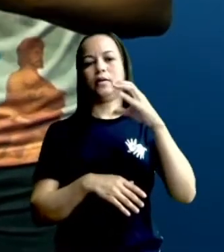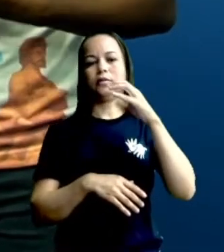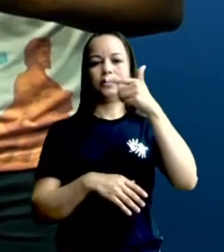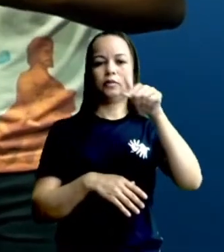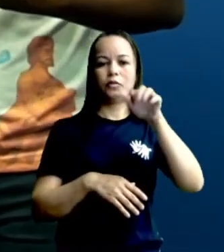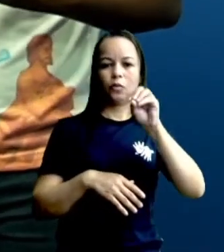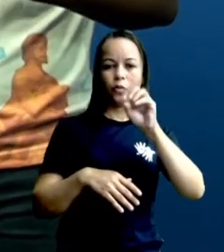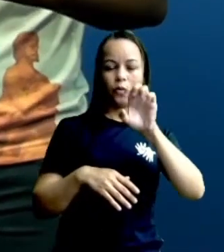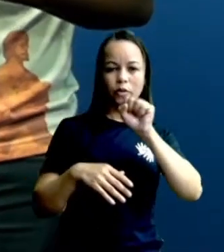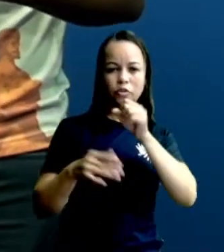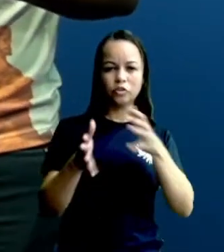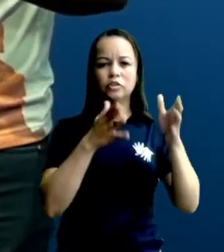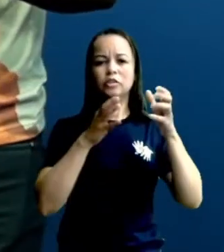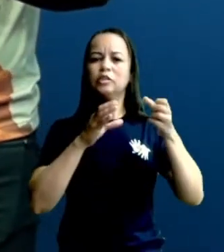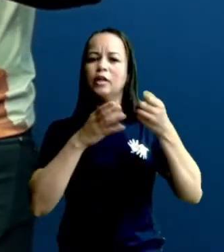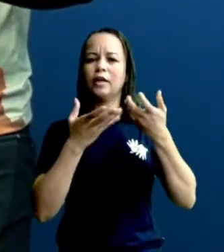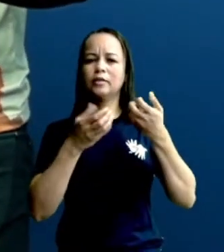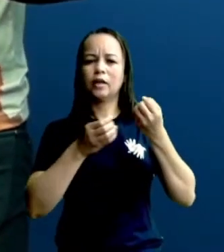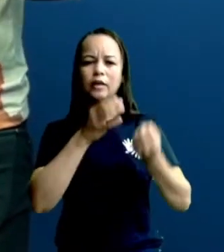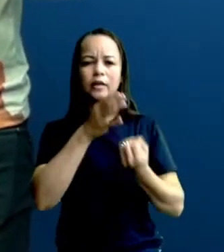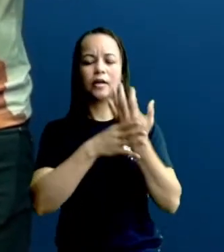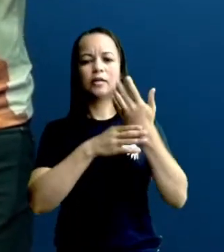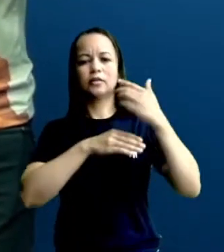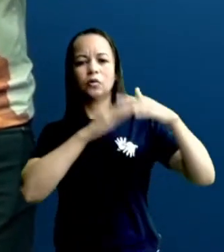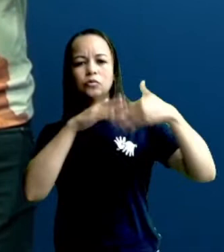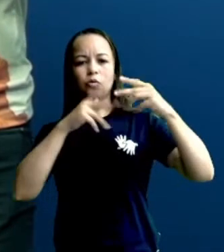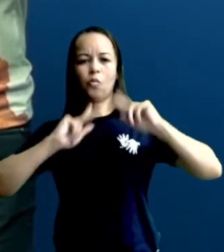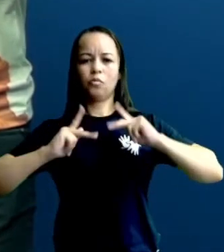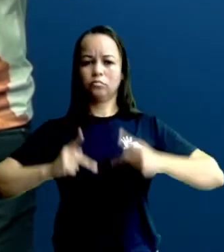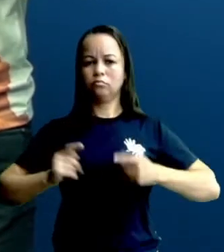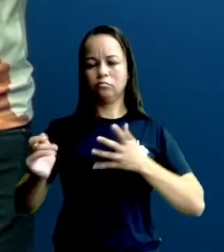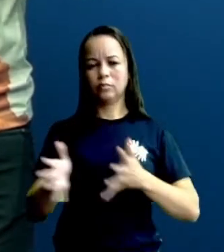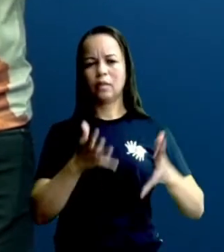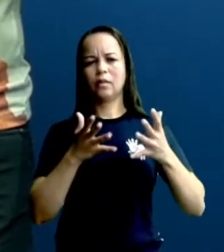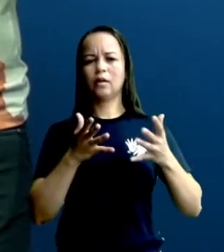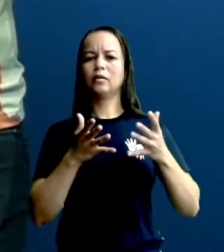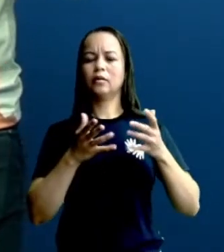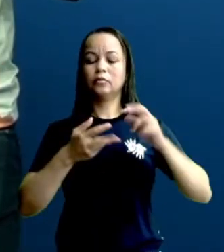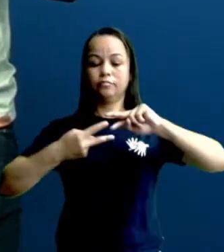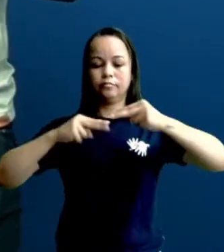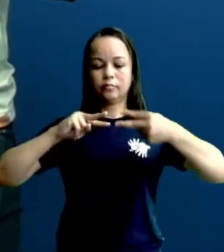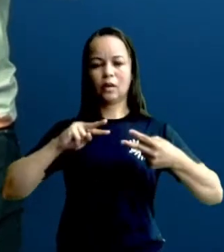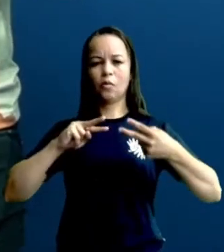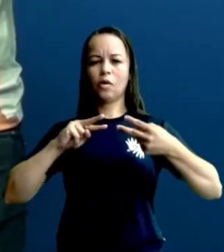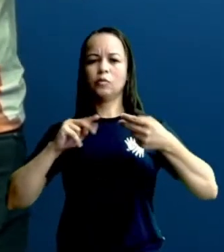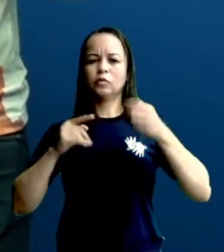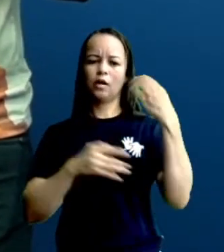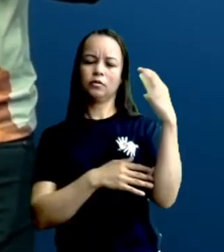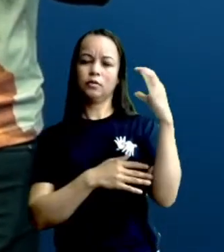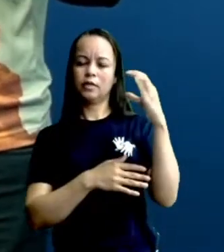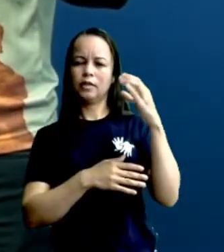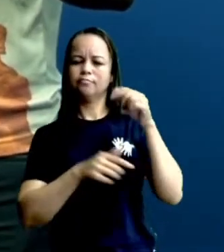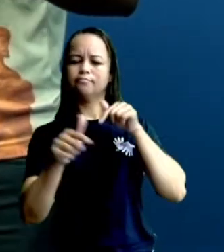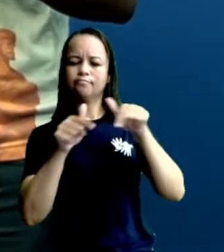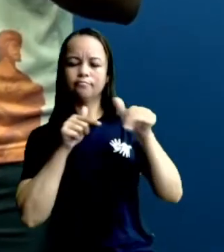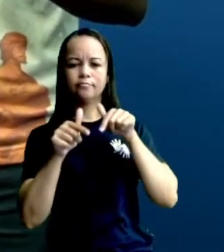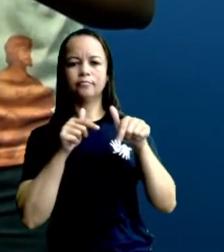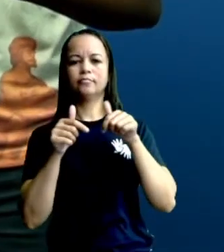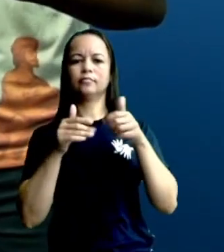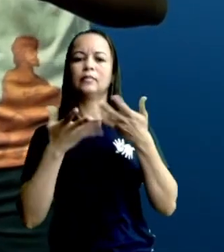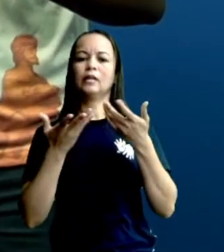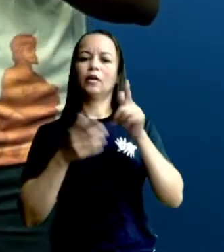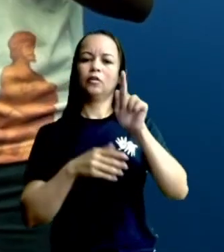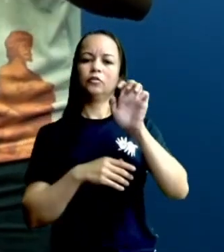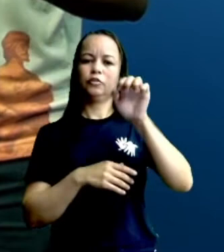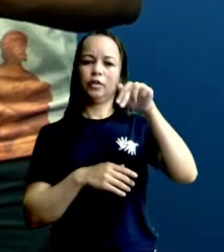com genética. Genética é o ramo da biologia, o ramo das ciências, que trabalha com